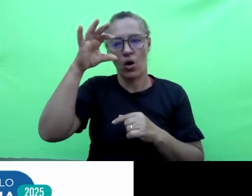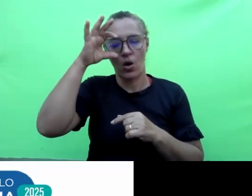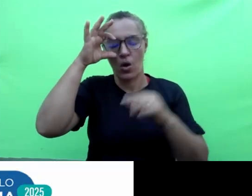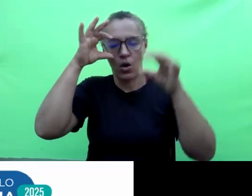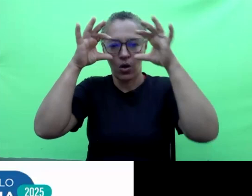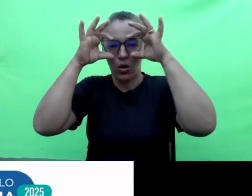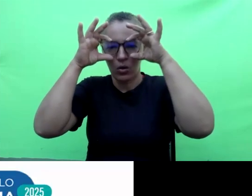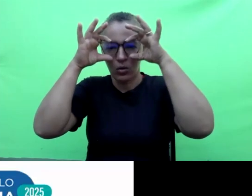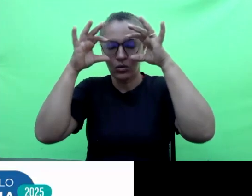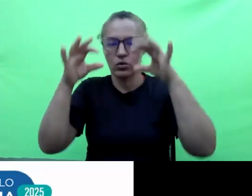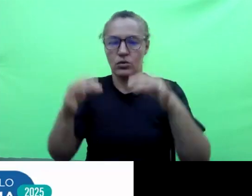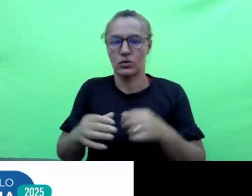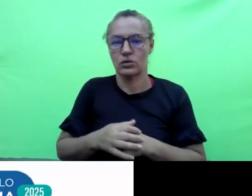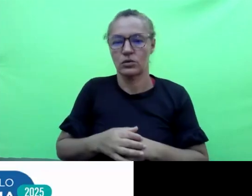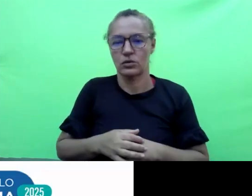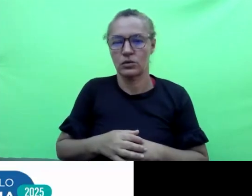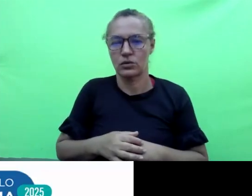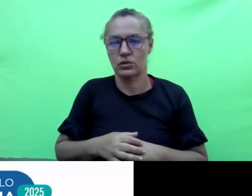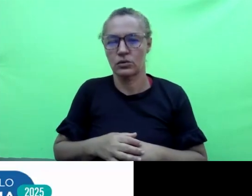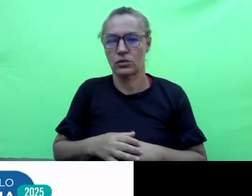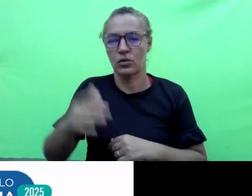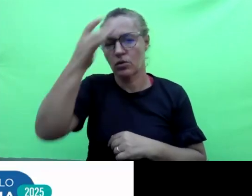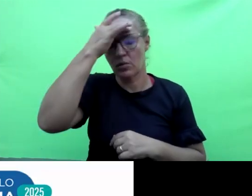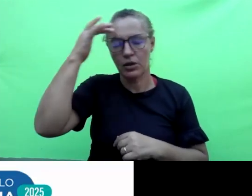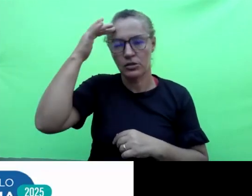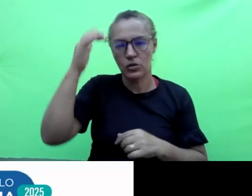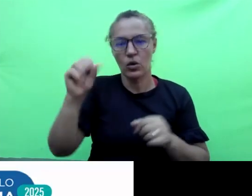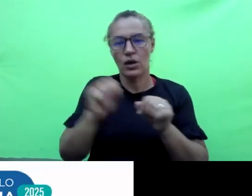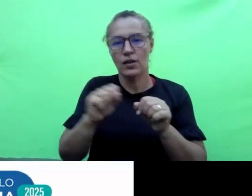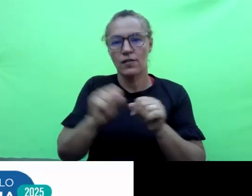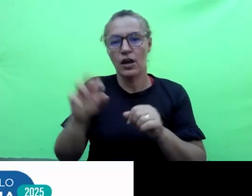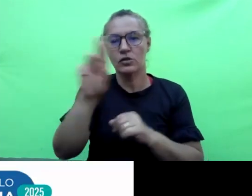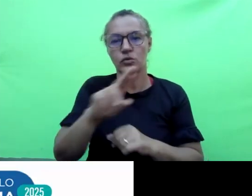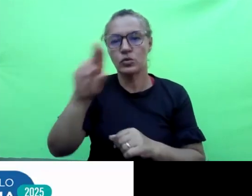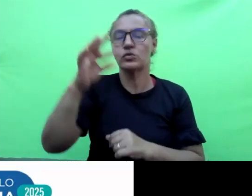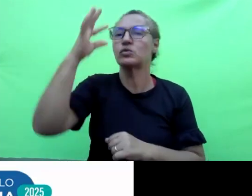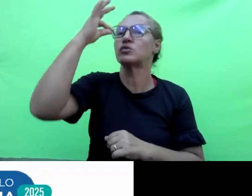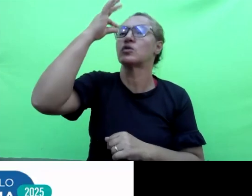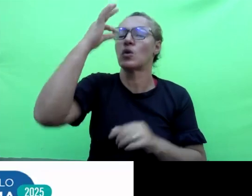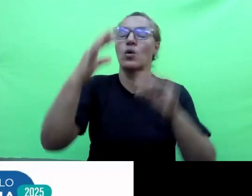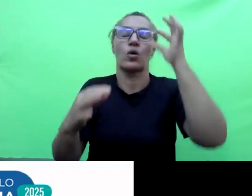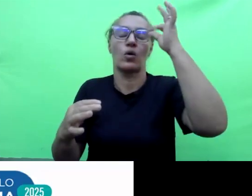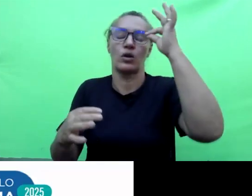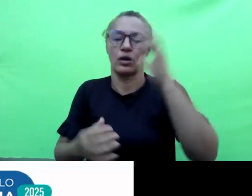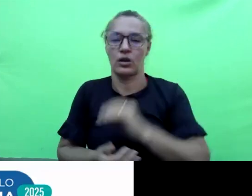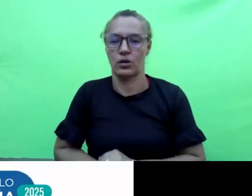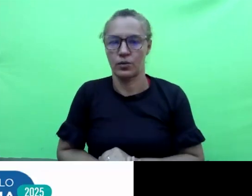paciente glaucomatoso que pratica natação com frequência. Isso é muito importante,